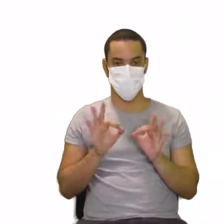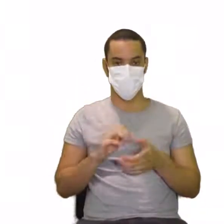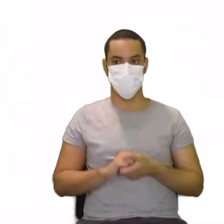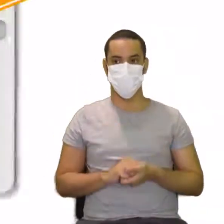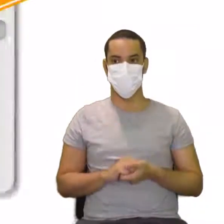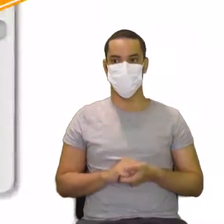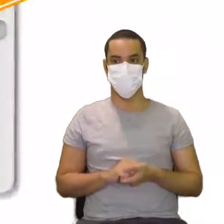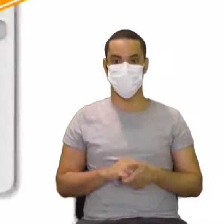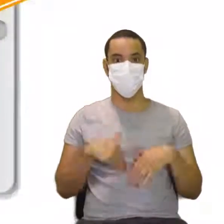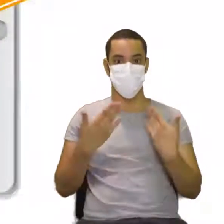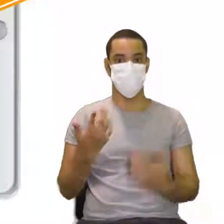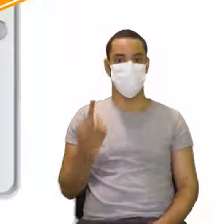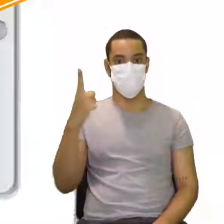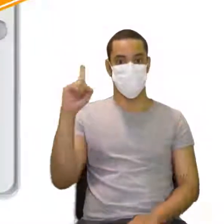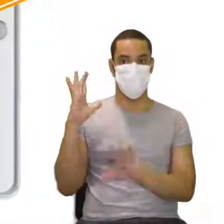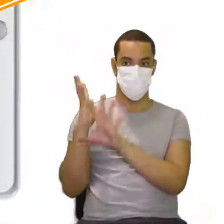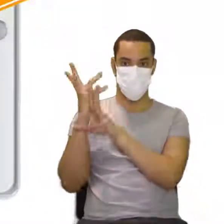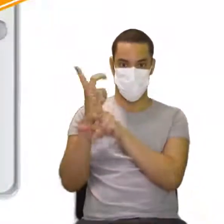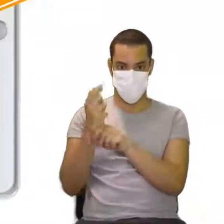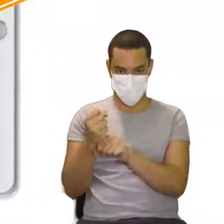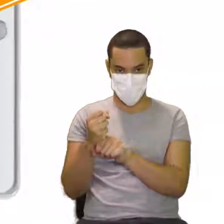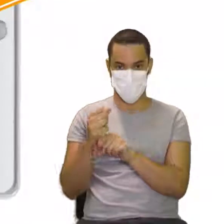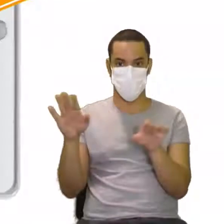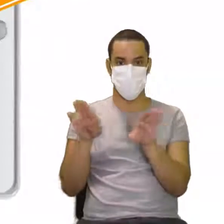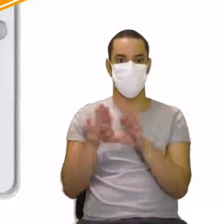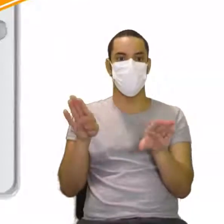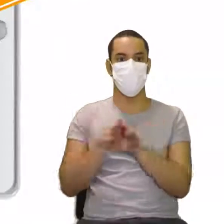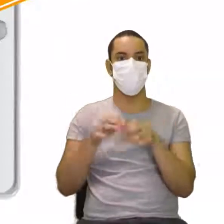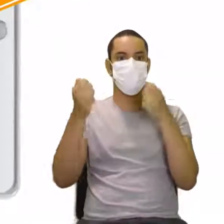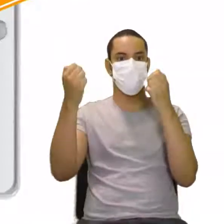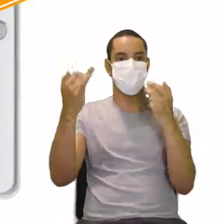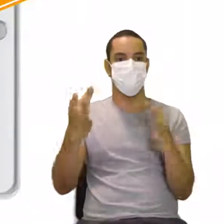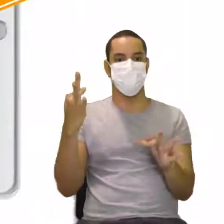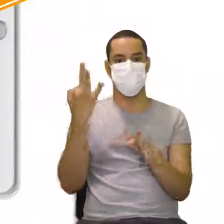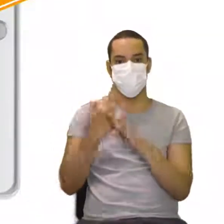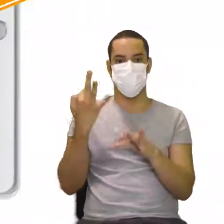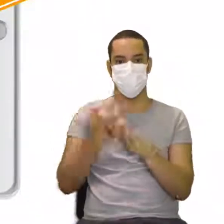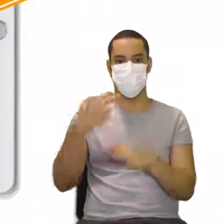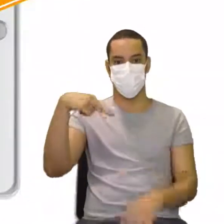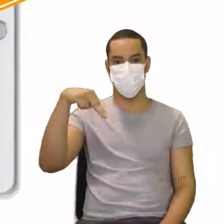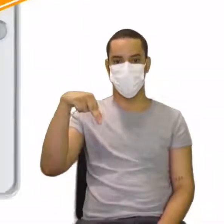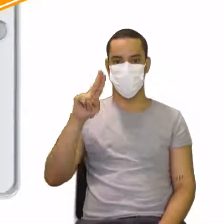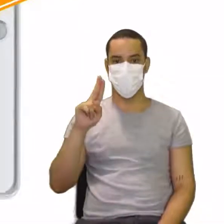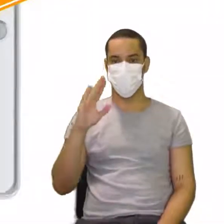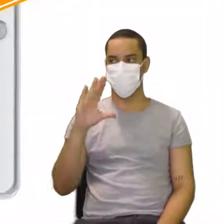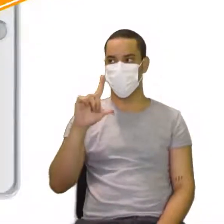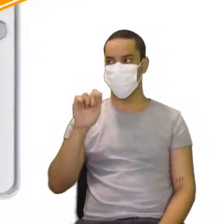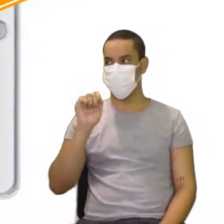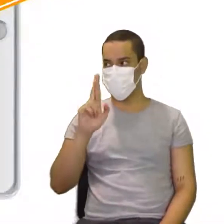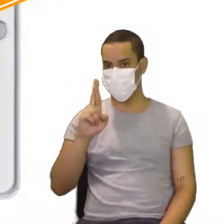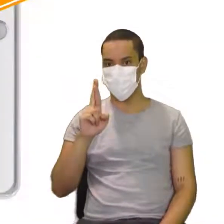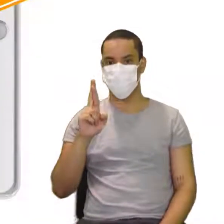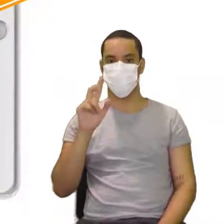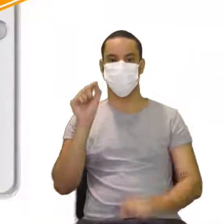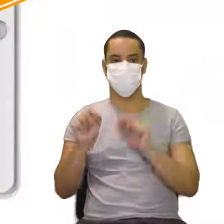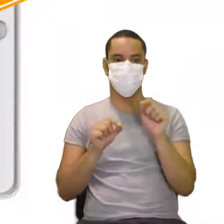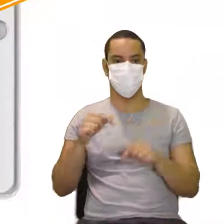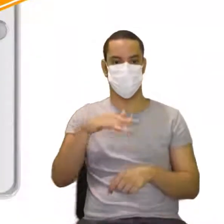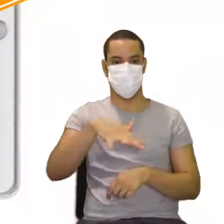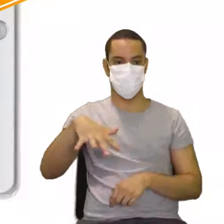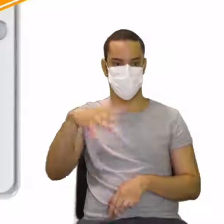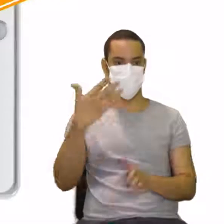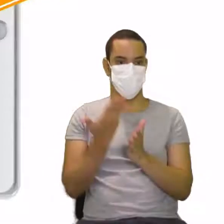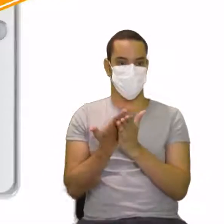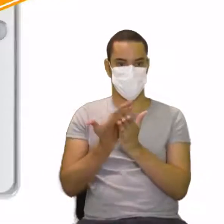Galerinha, para fechar a nossa revisão geral, também falamos de física nuclear, ok? Que é a parte aí que